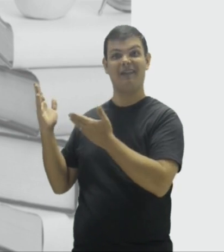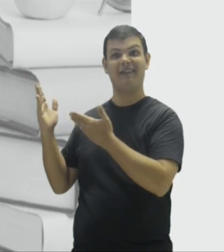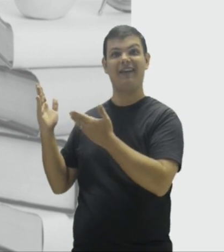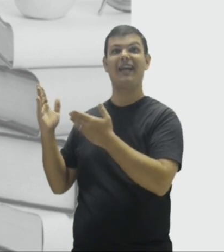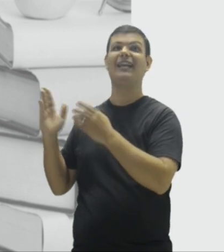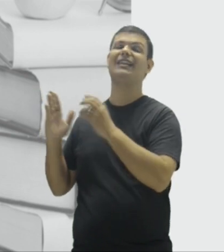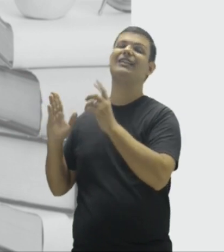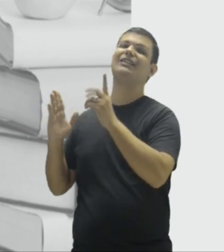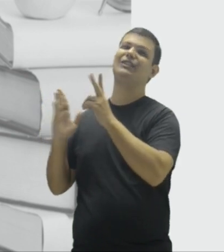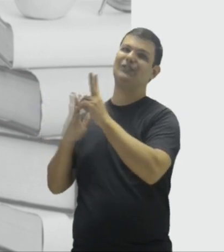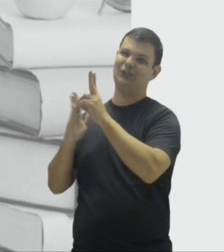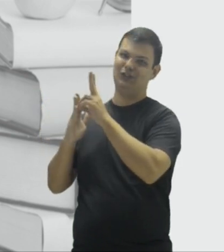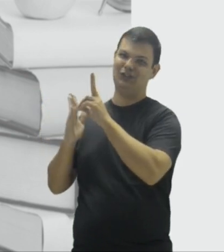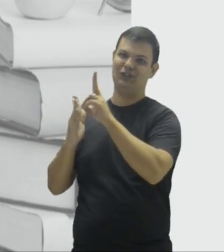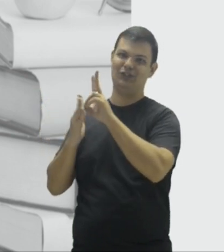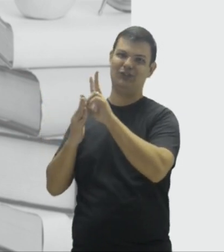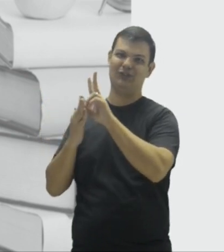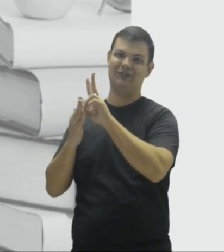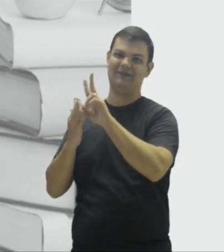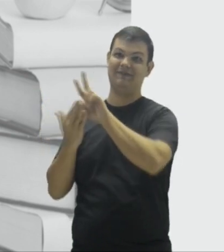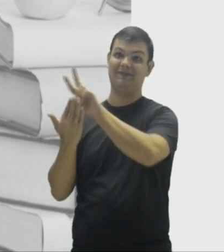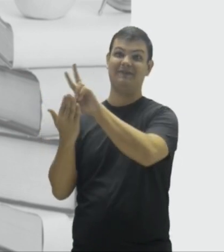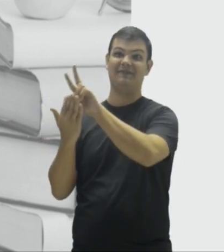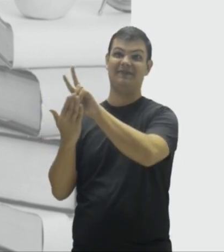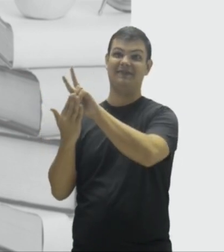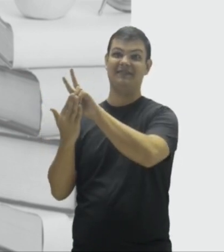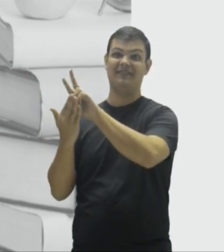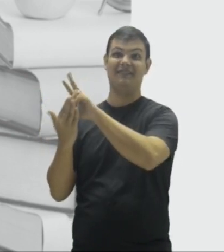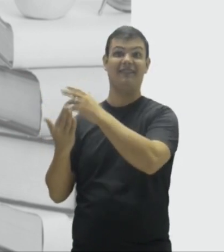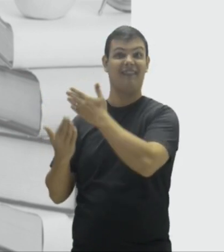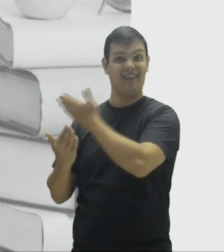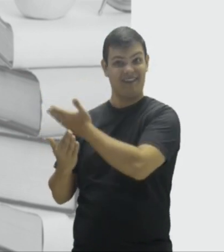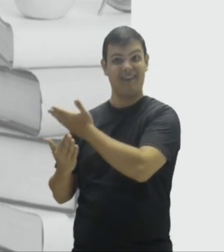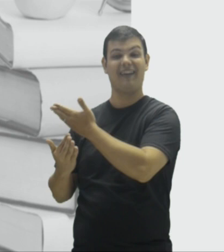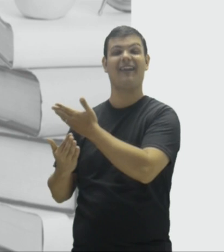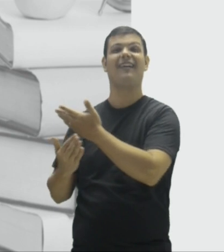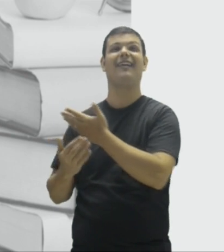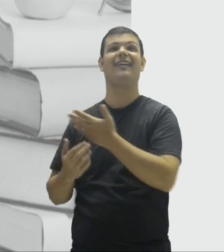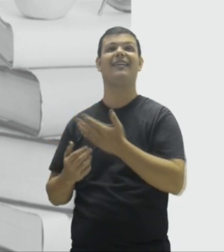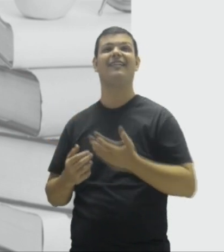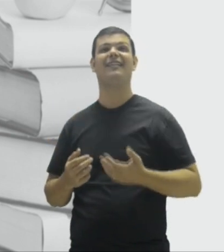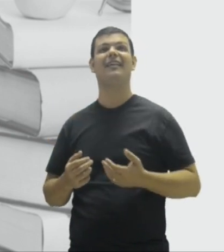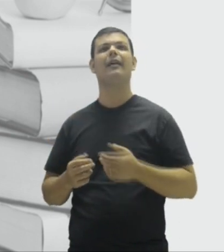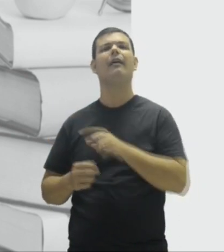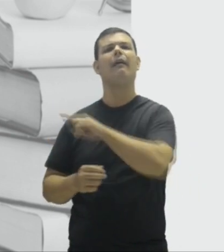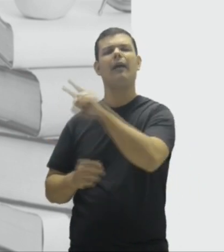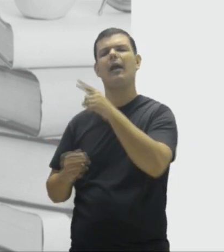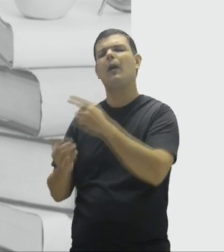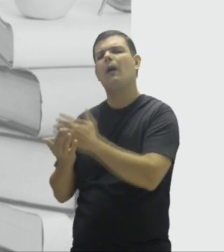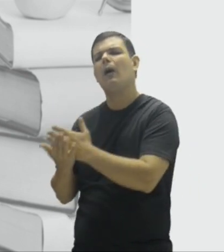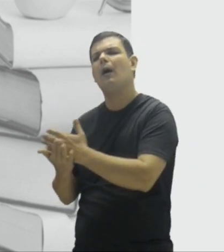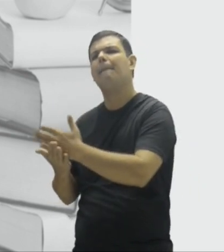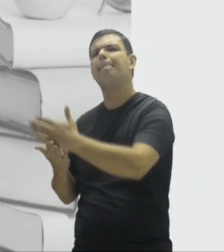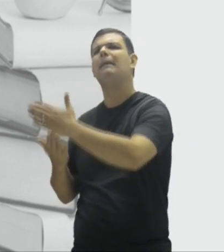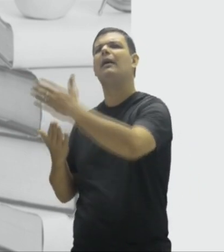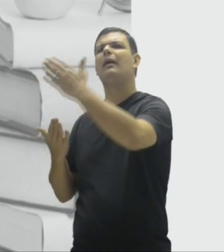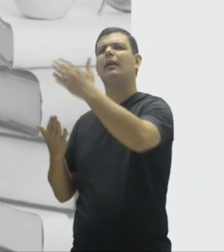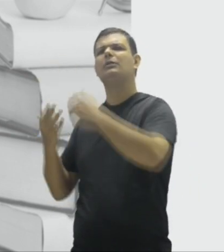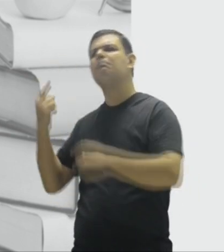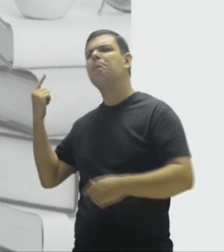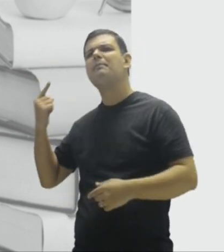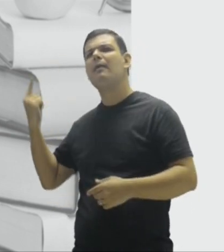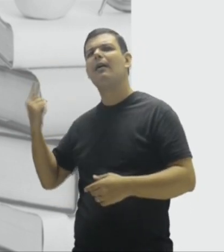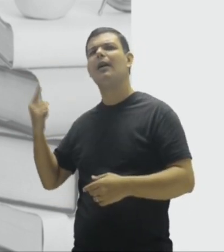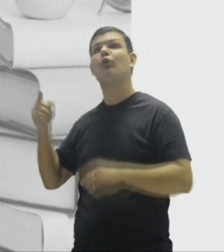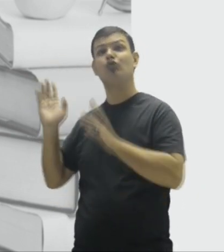é o quê? Indígena. Nosso primeiros habitantes, os povos originários, quem